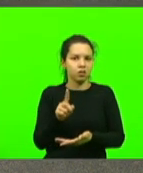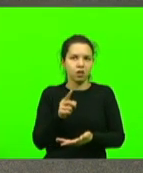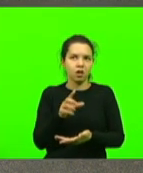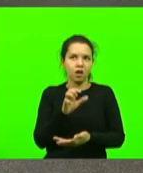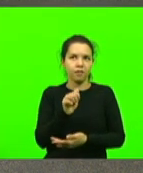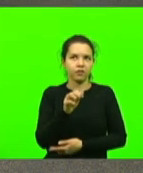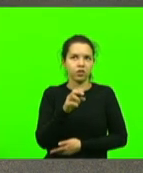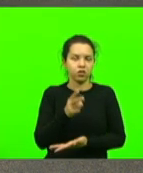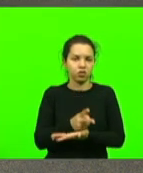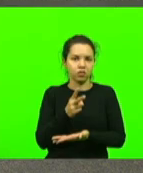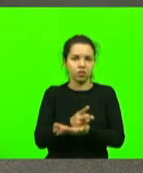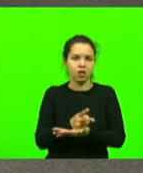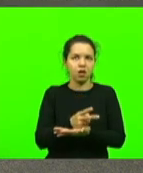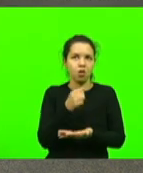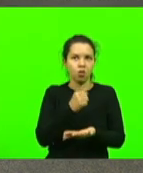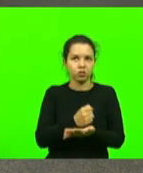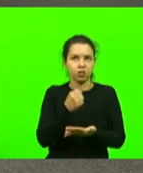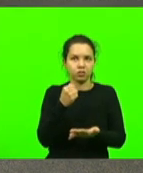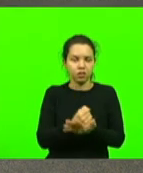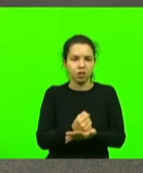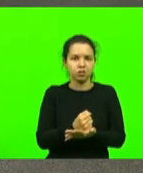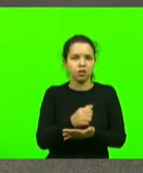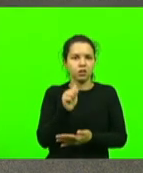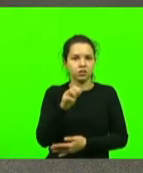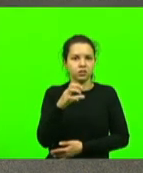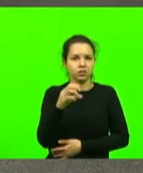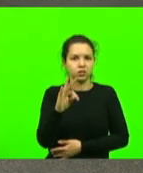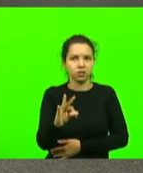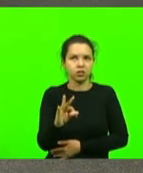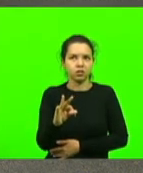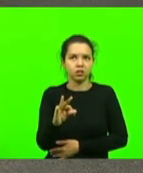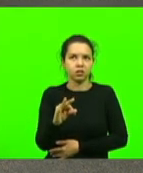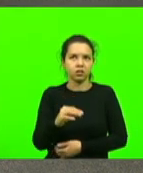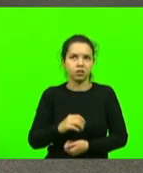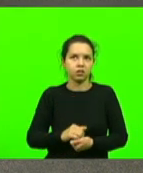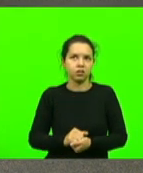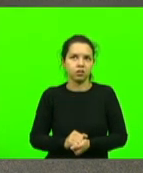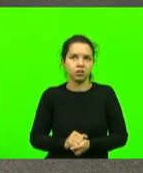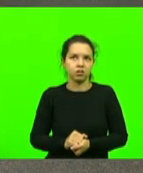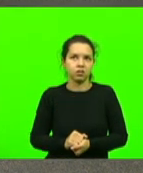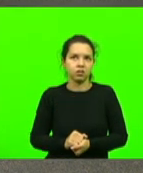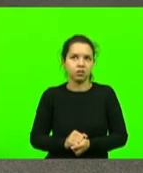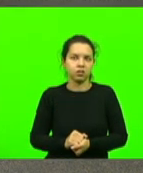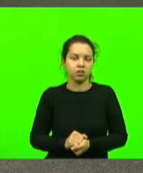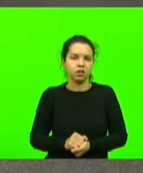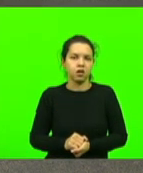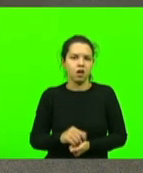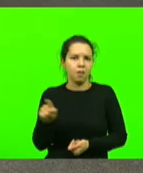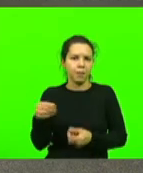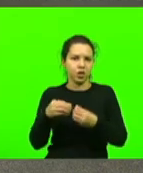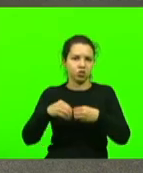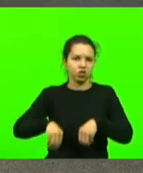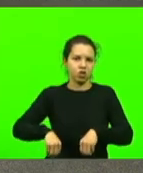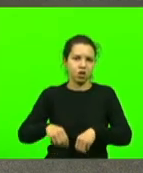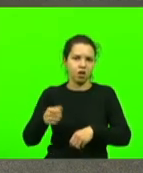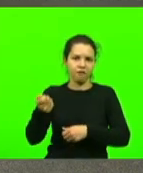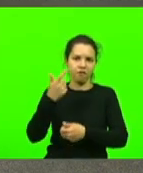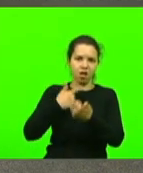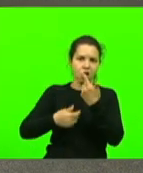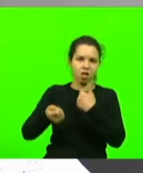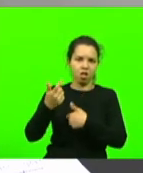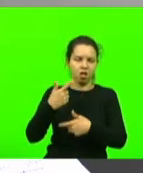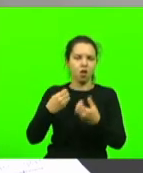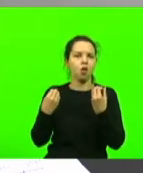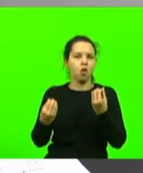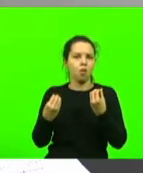contratado e aí naquela ocasião o prefeito Como que eu posso se ele só me prejudica se ele só fala mal de mim né